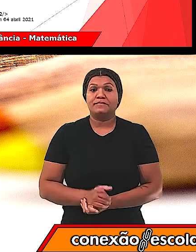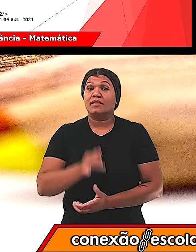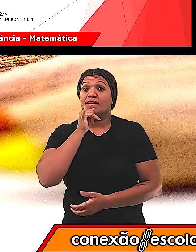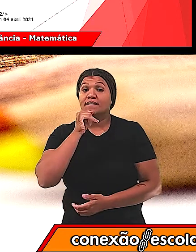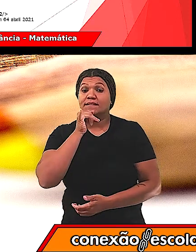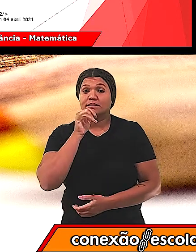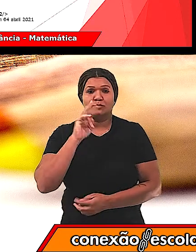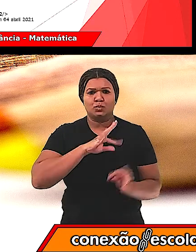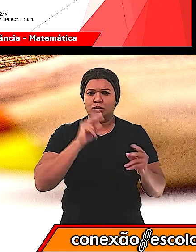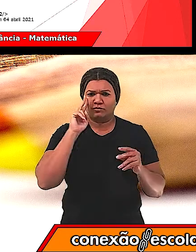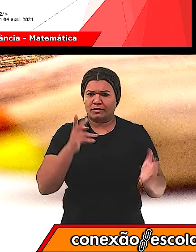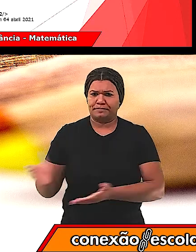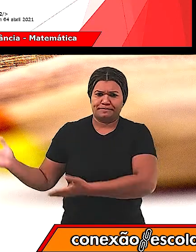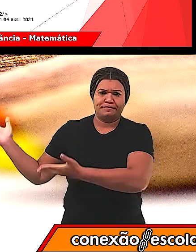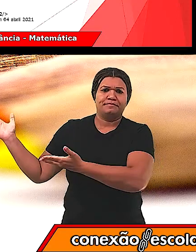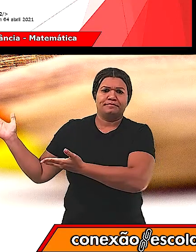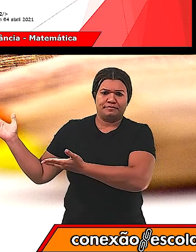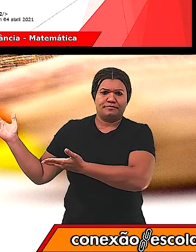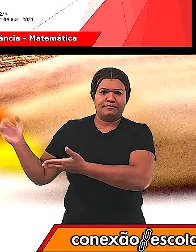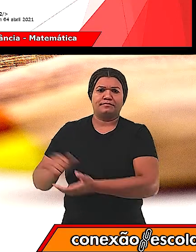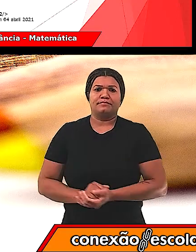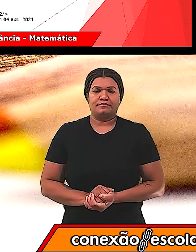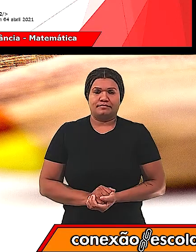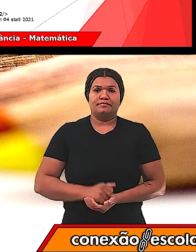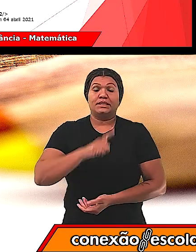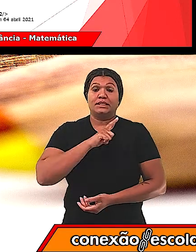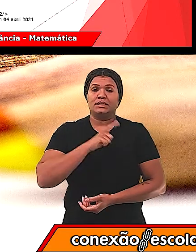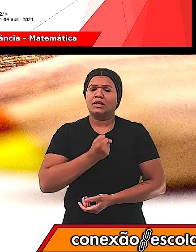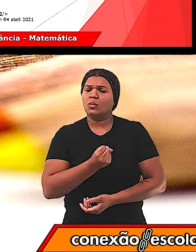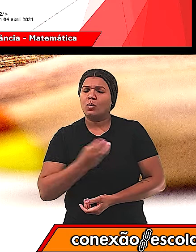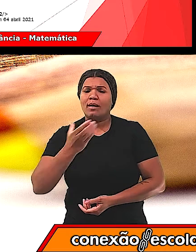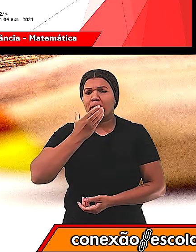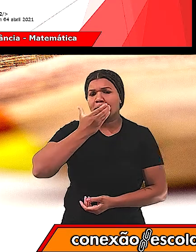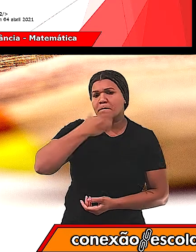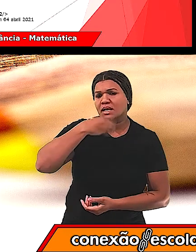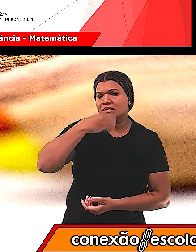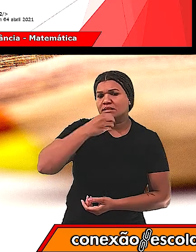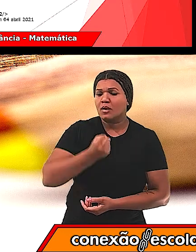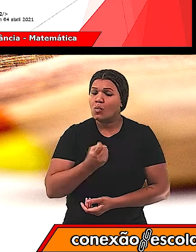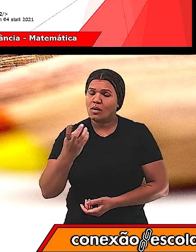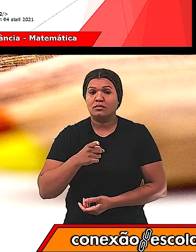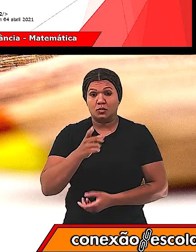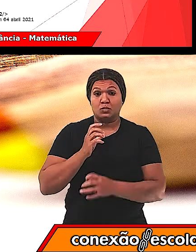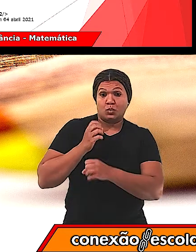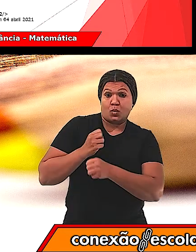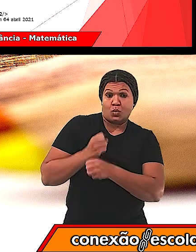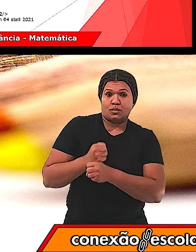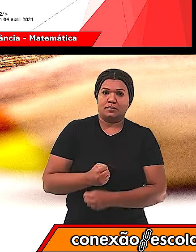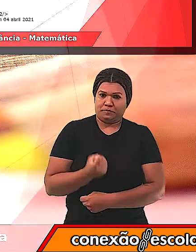exemplo, todo mundo olhando para o slide. Nós temos quantas maçãs? Conta comigo.